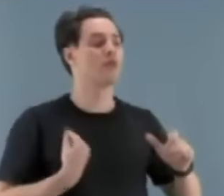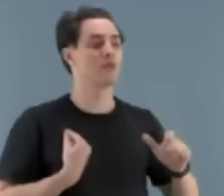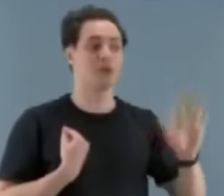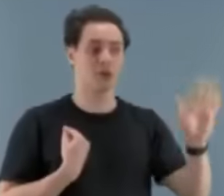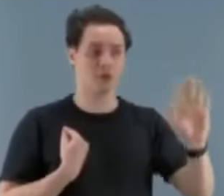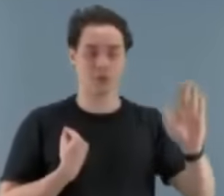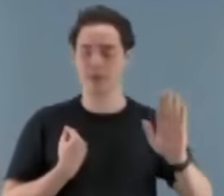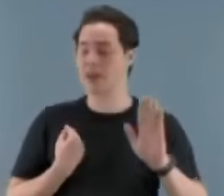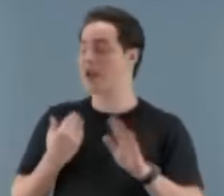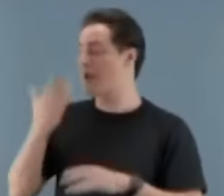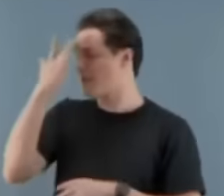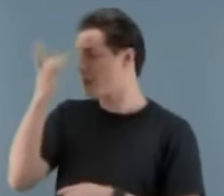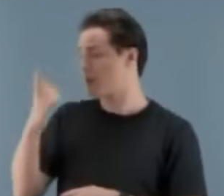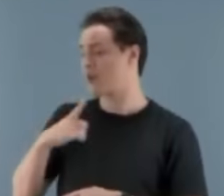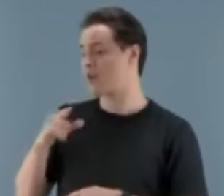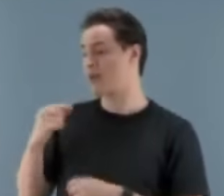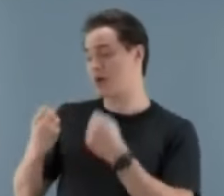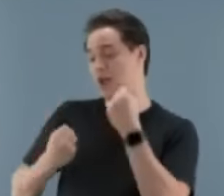o carro, porque amanhã